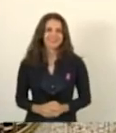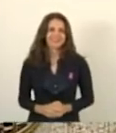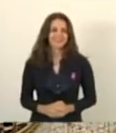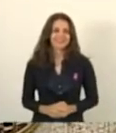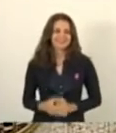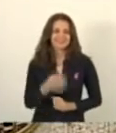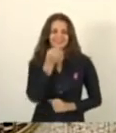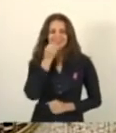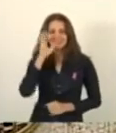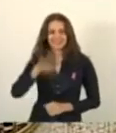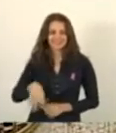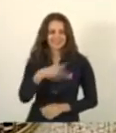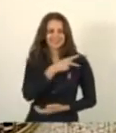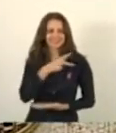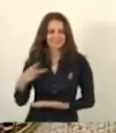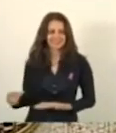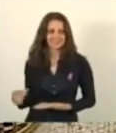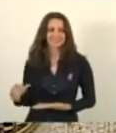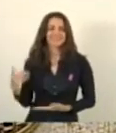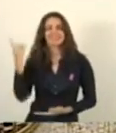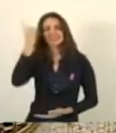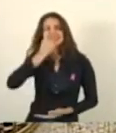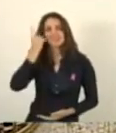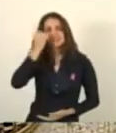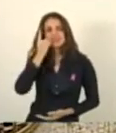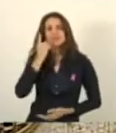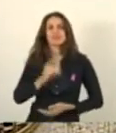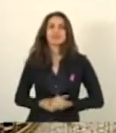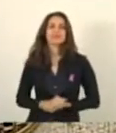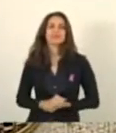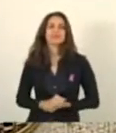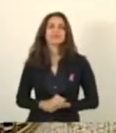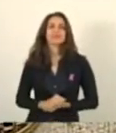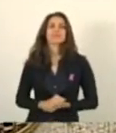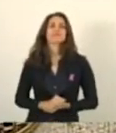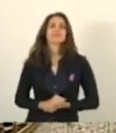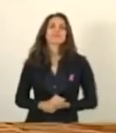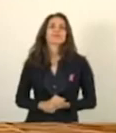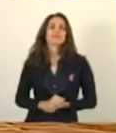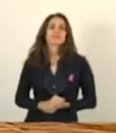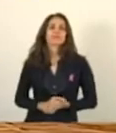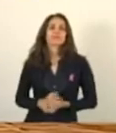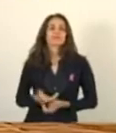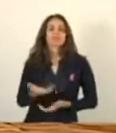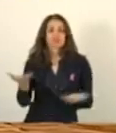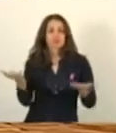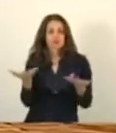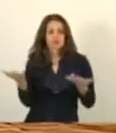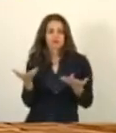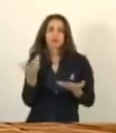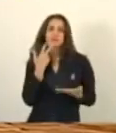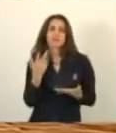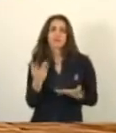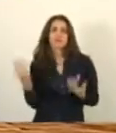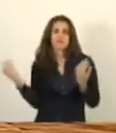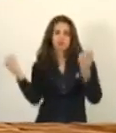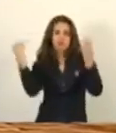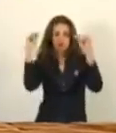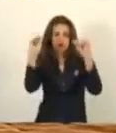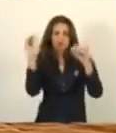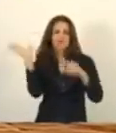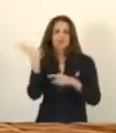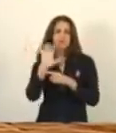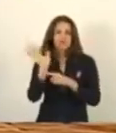Boa tarde, presidente. Boa tarde, deputados e deputadas. Eu gostaria de falar um tema hoje que a Fabiana vai colocar ali no